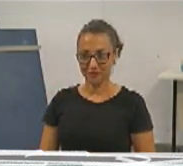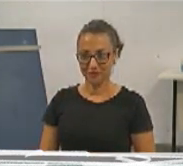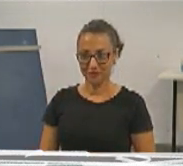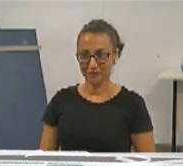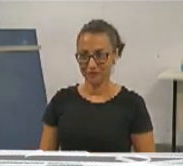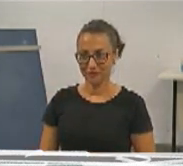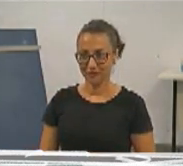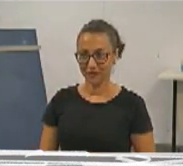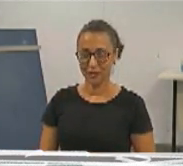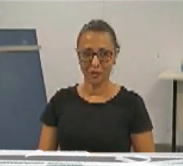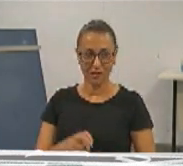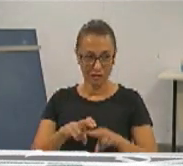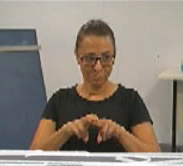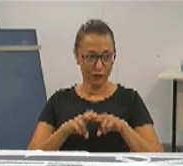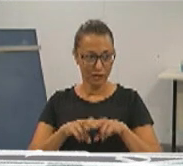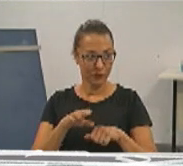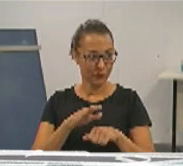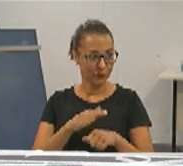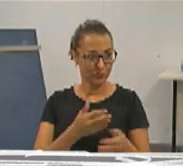Portanto, eu chamo